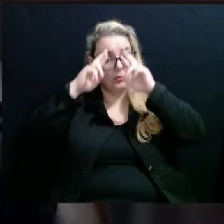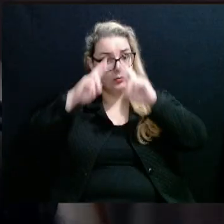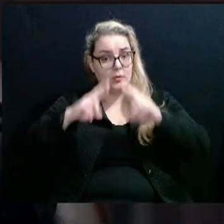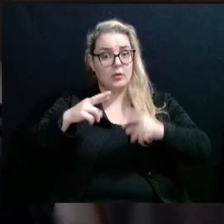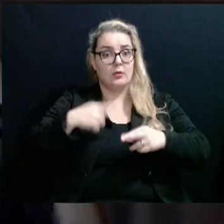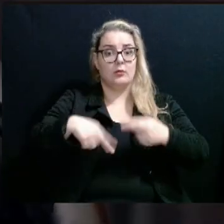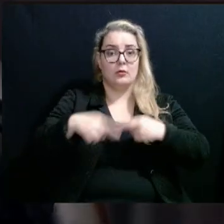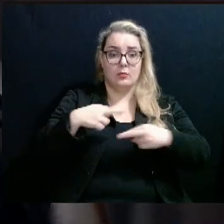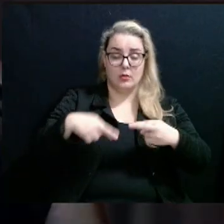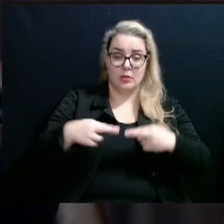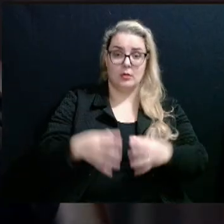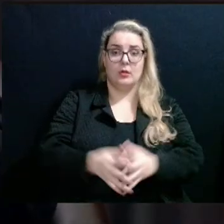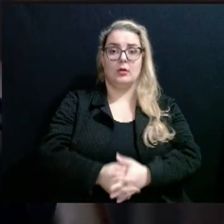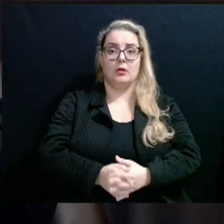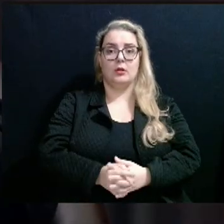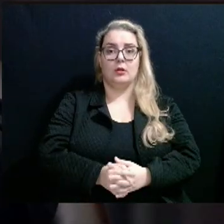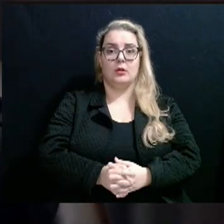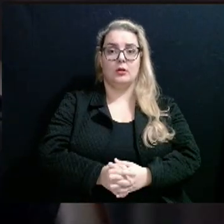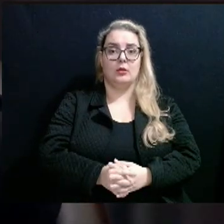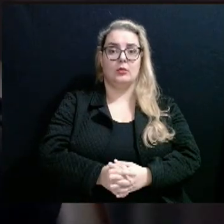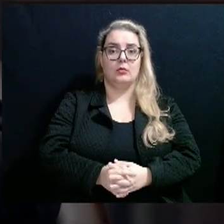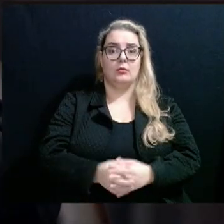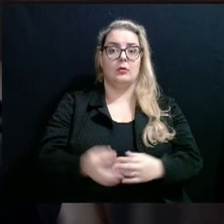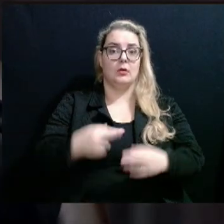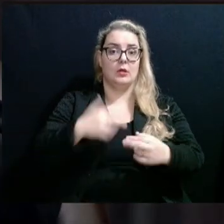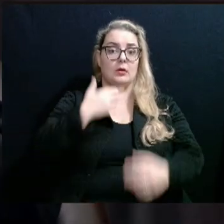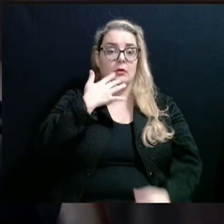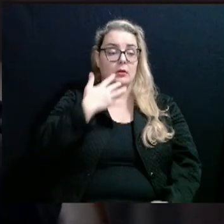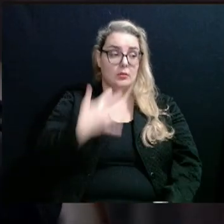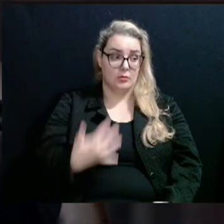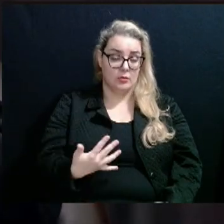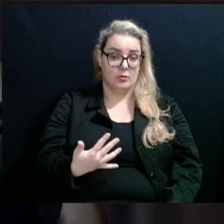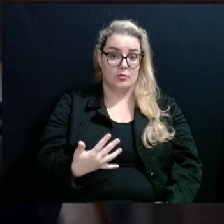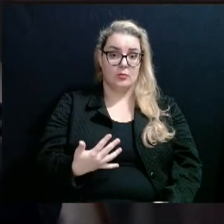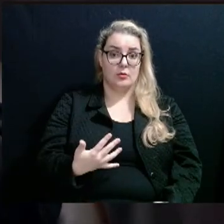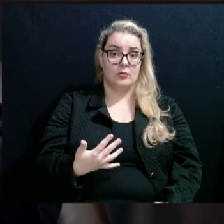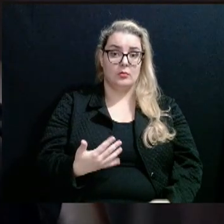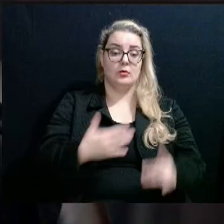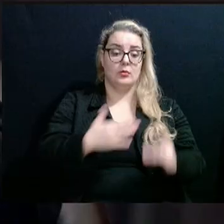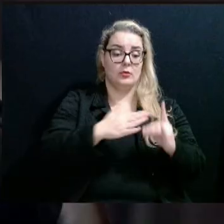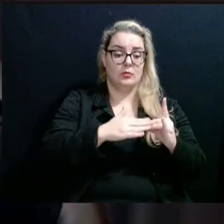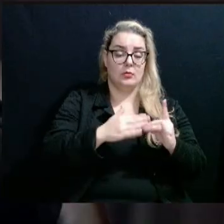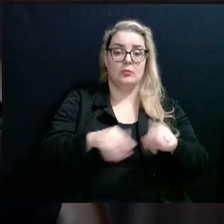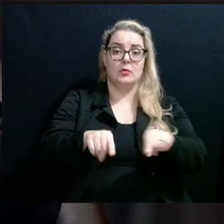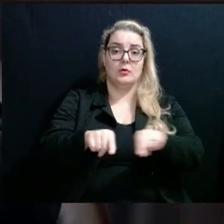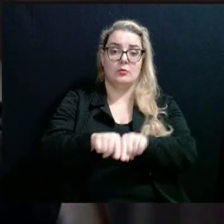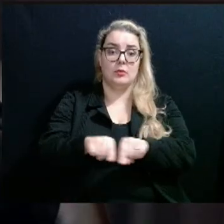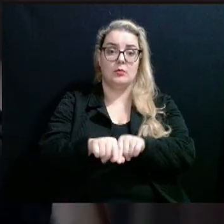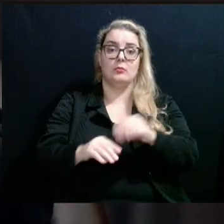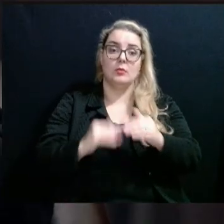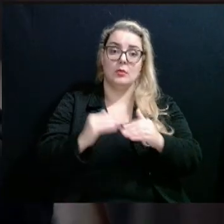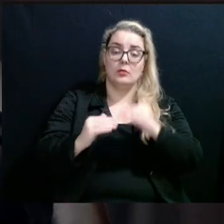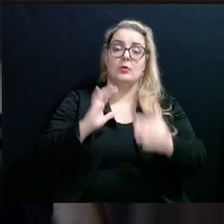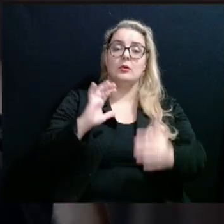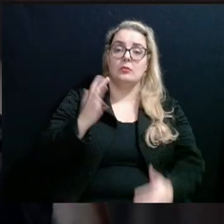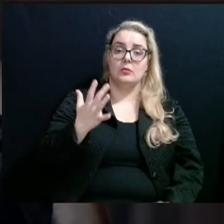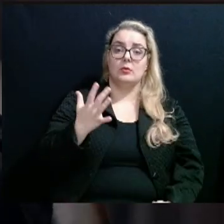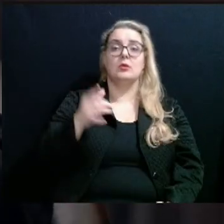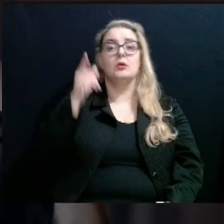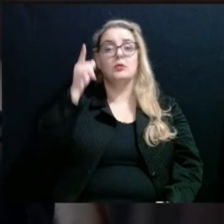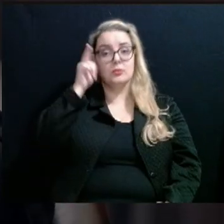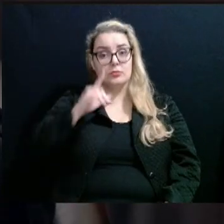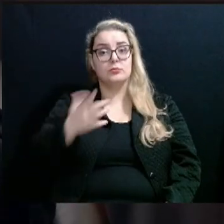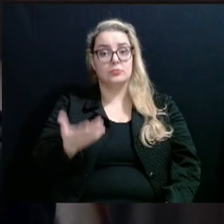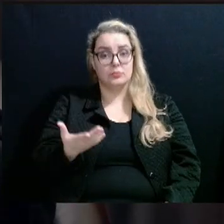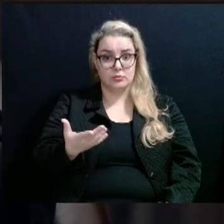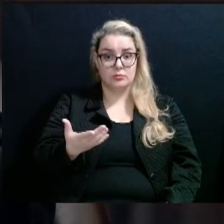de cor. E com o veganismo também, ele vem evoluindo, ele está conseguindo o seu espaço